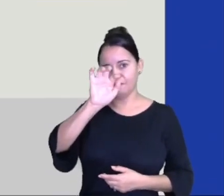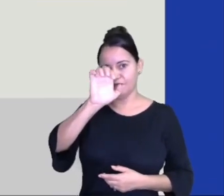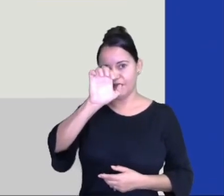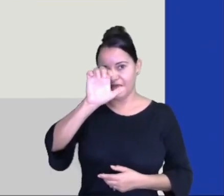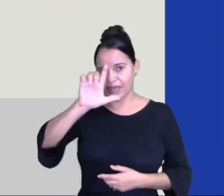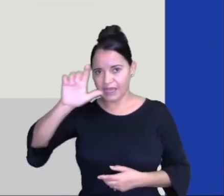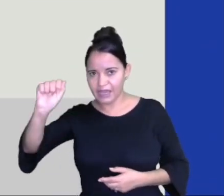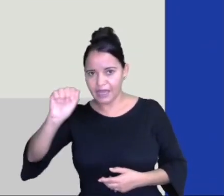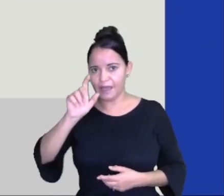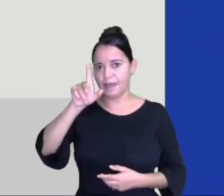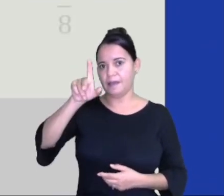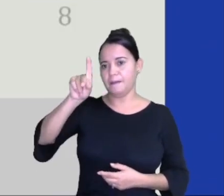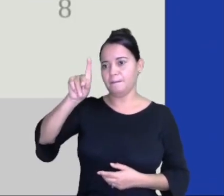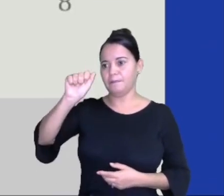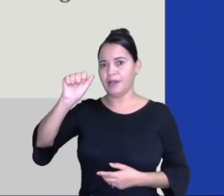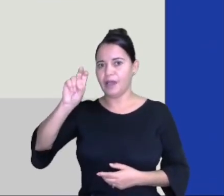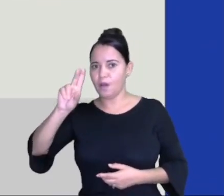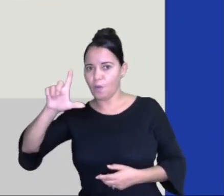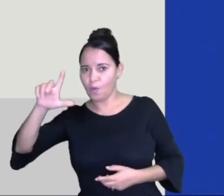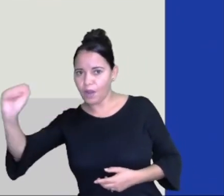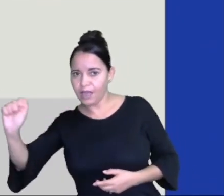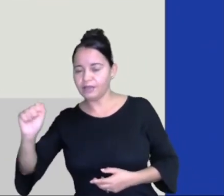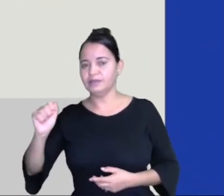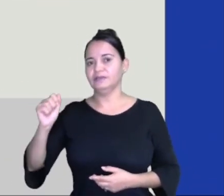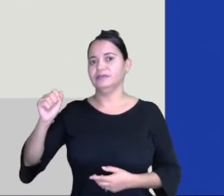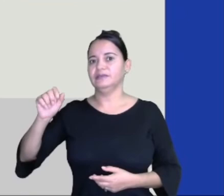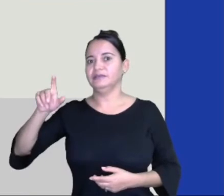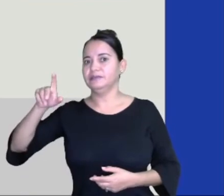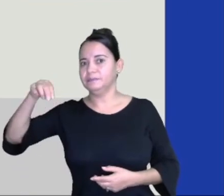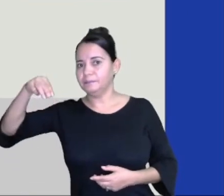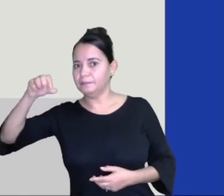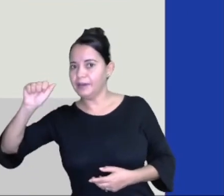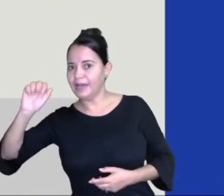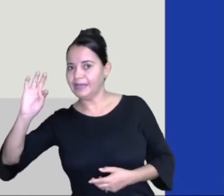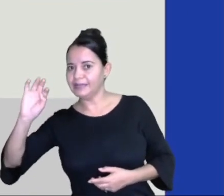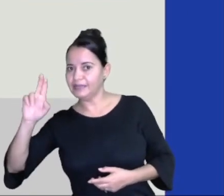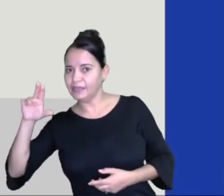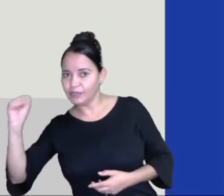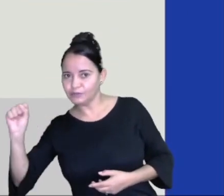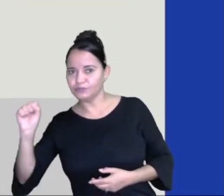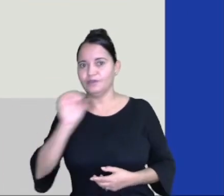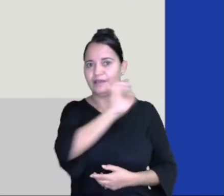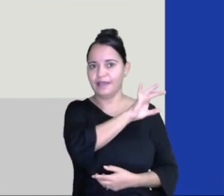2/8 para a Paula e 2/8 para Matheus. Ô,